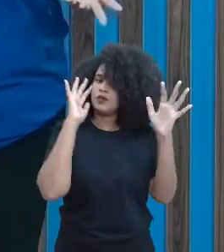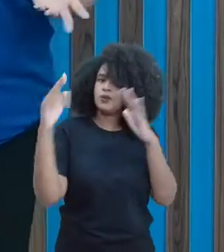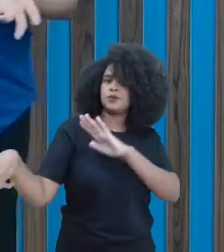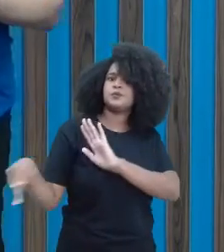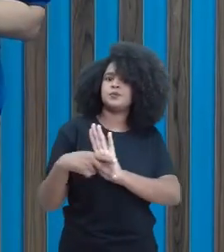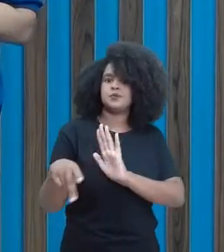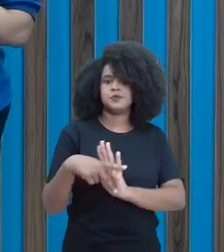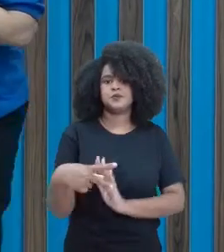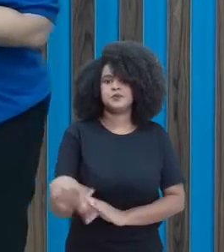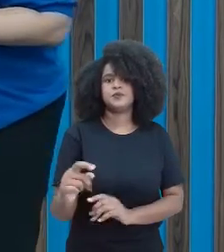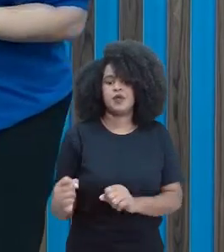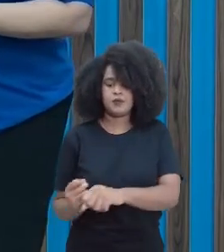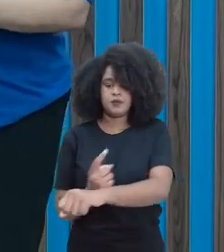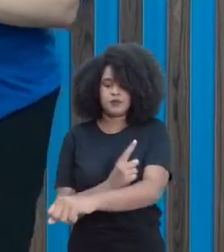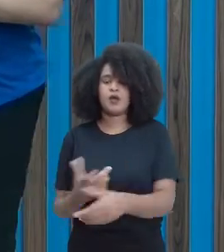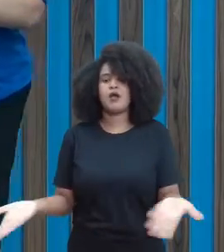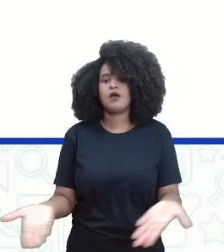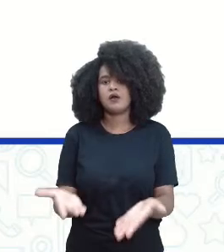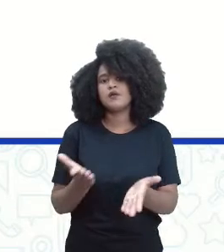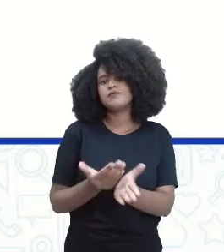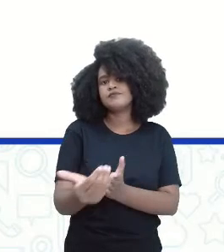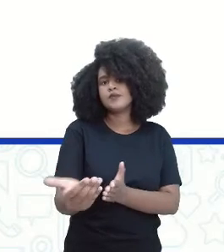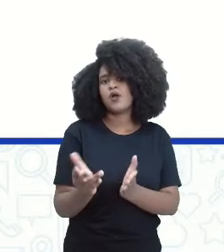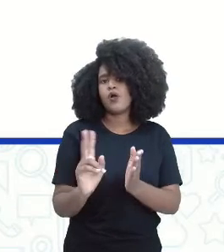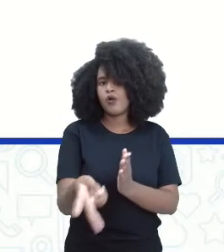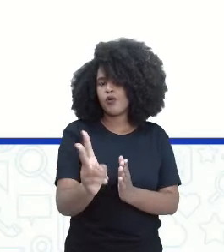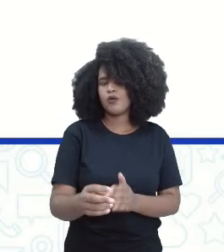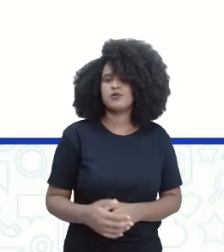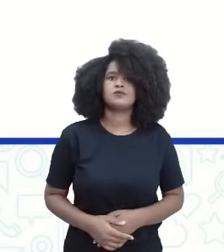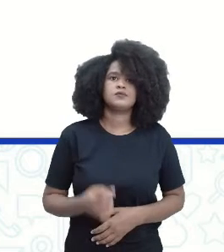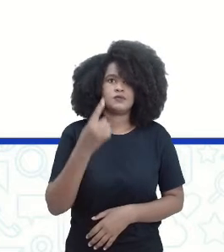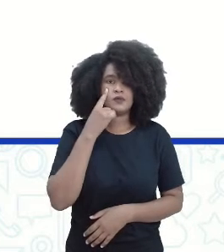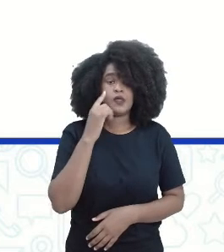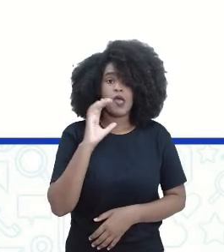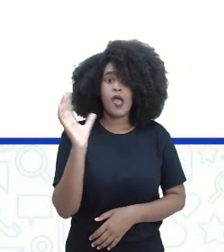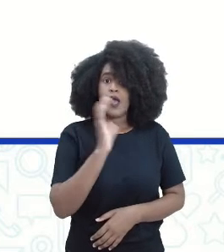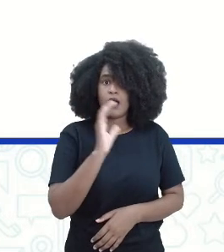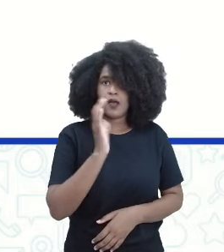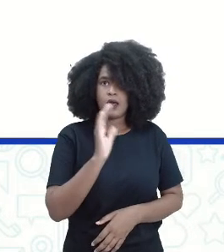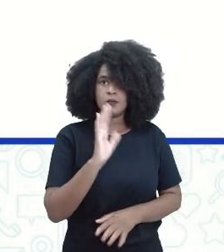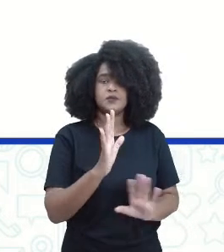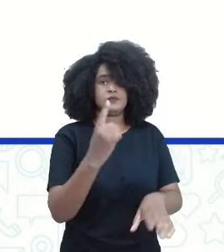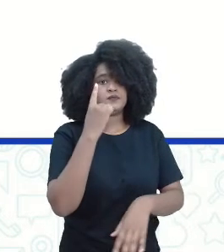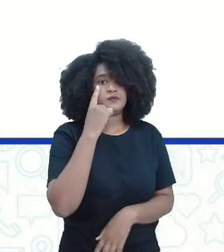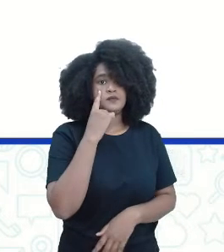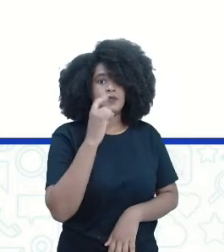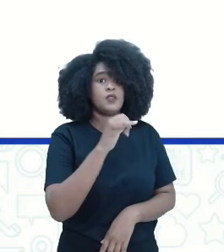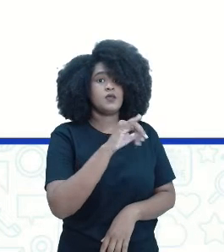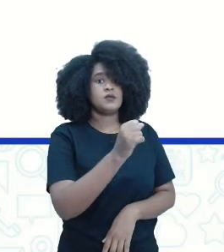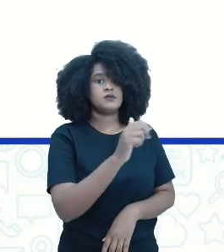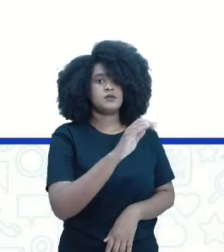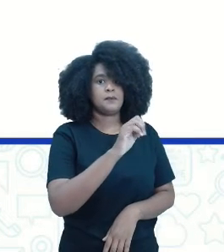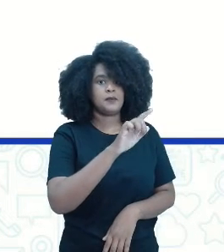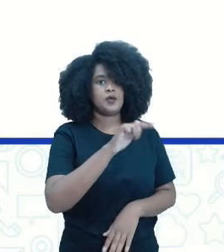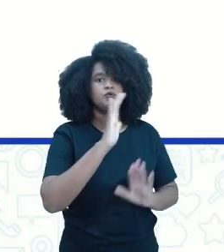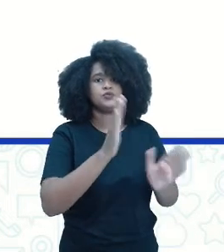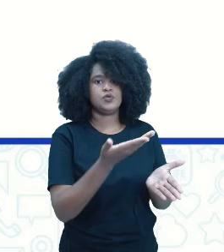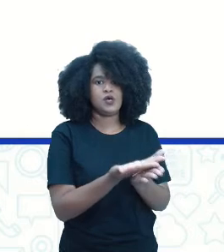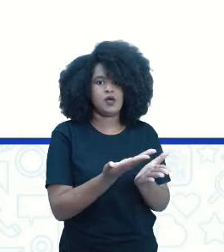fez a respeito da evolução. Então, vamos lá. Para a gente ver aqui rapidinho, porque a professora Isabel já viu isso também com a professora Cláudia, né, com